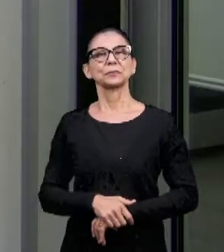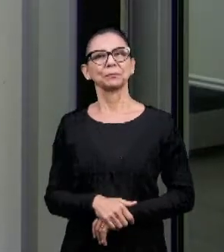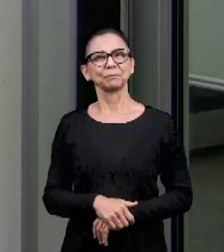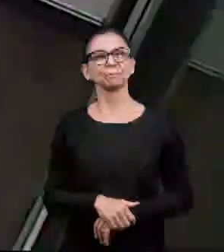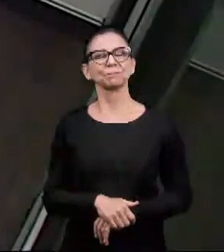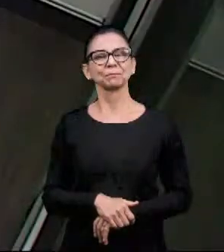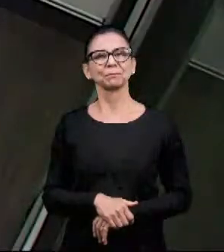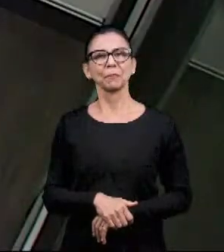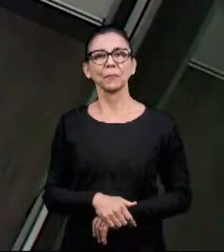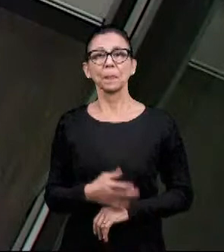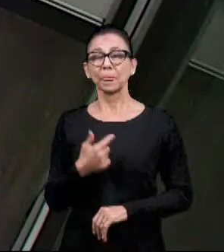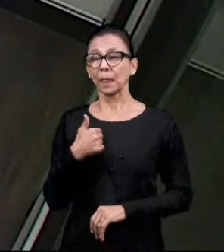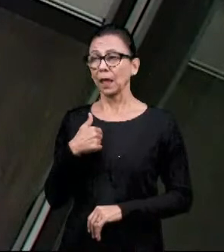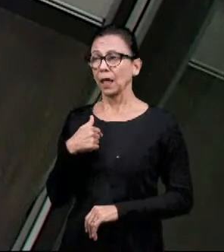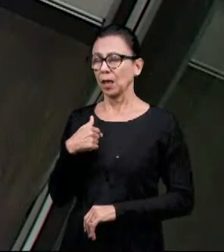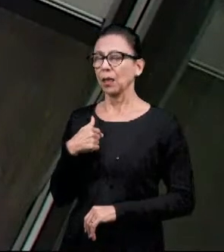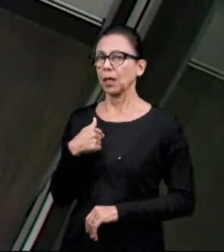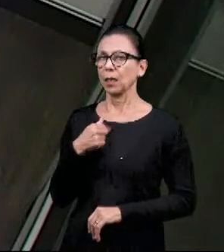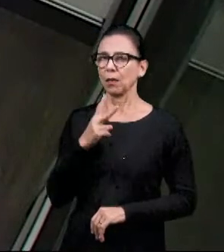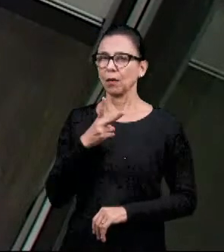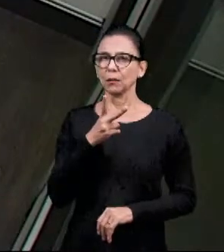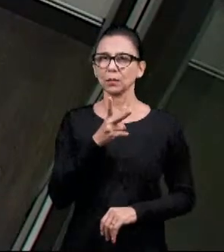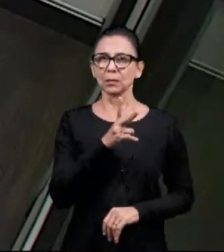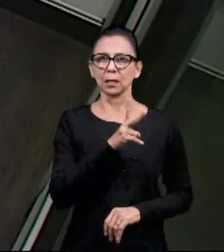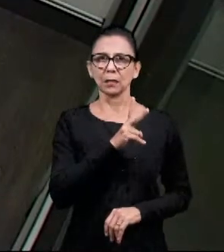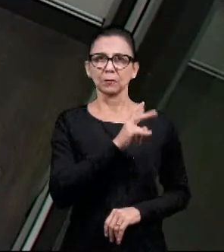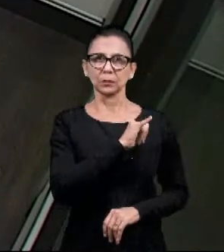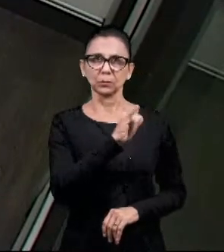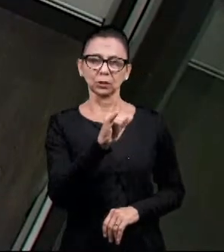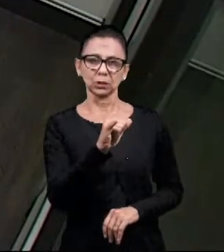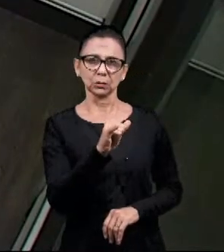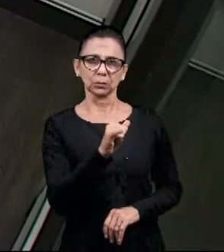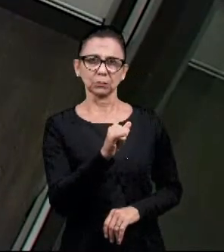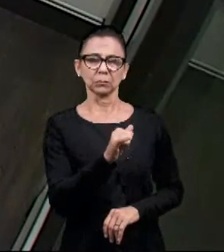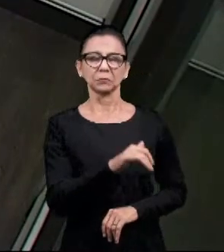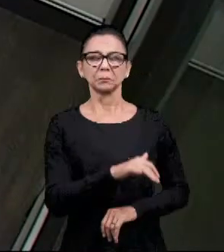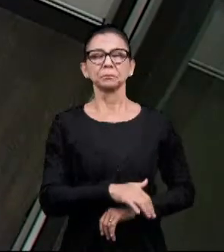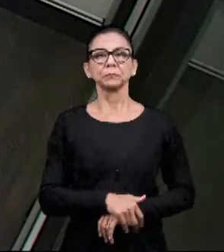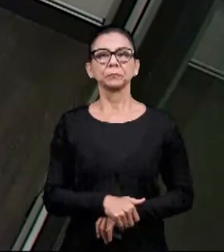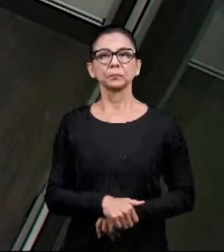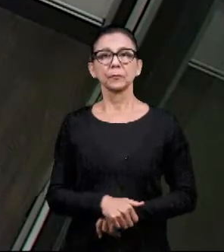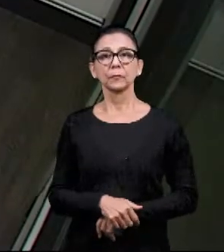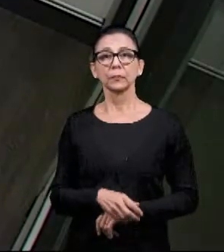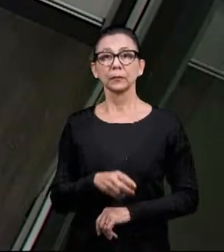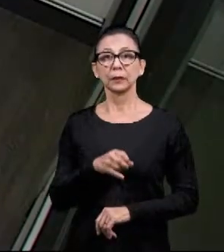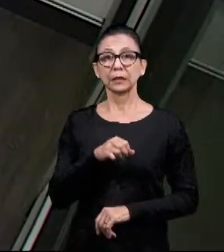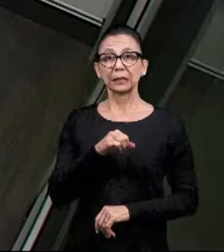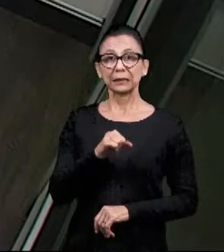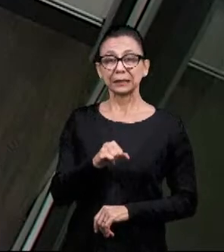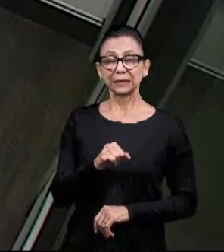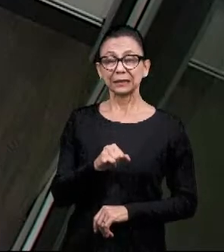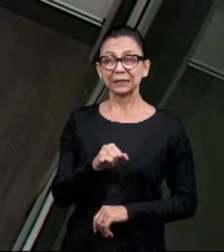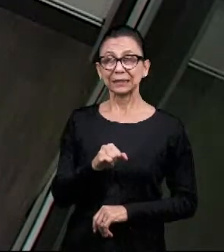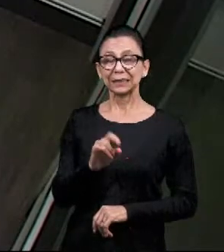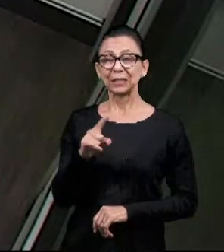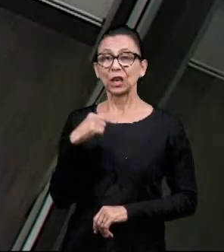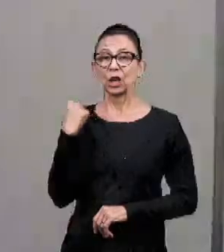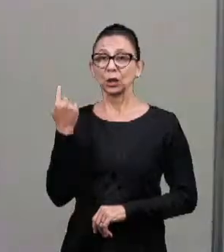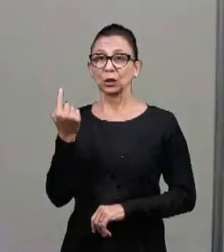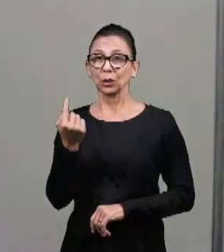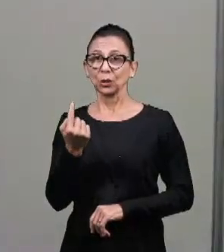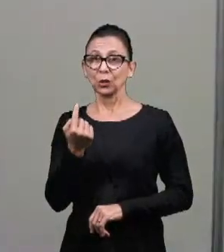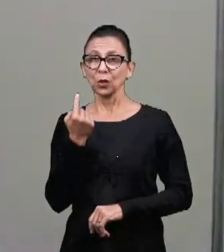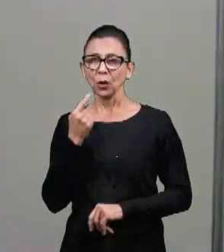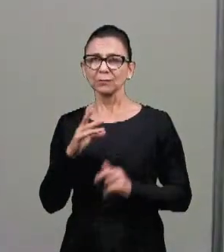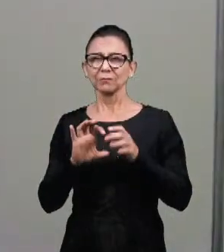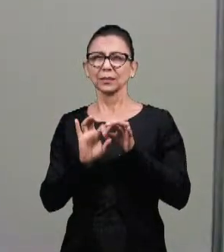Eu costumo dizer, Jorge e Daniel, que se a gente não atrapalhar o Espírito Santo e o que ele quer fazer